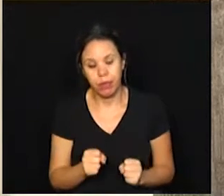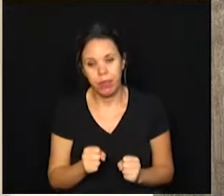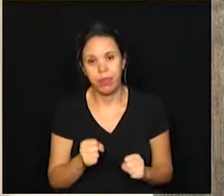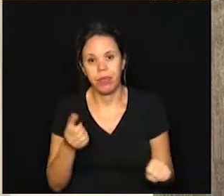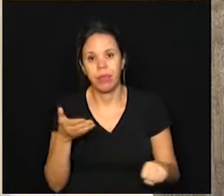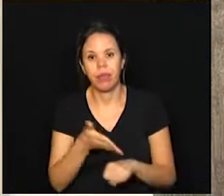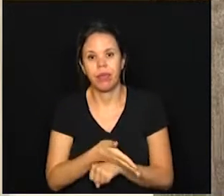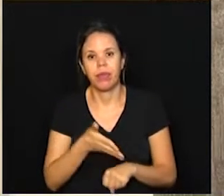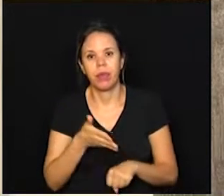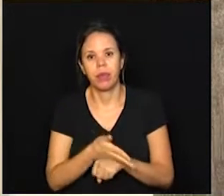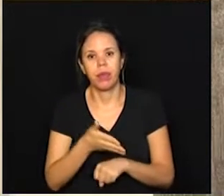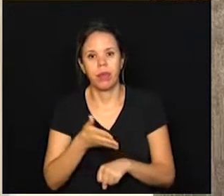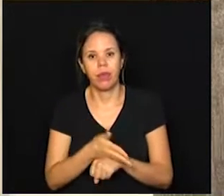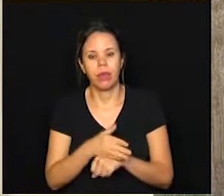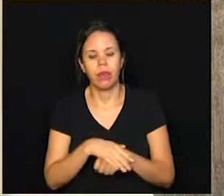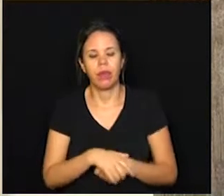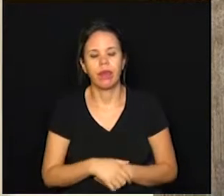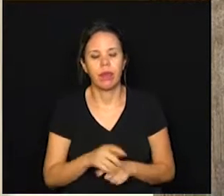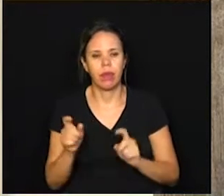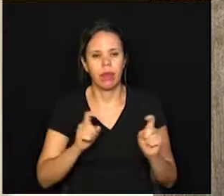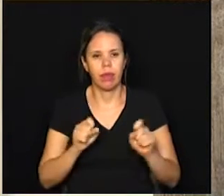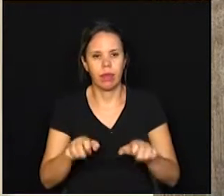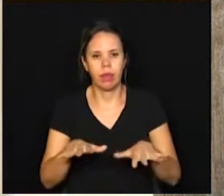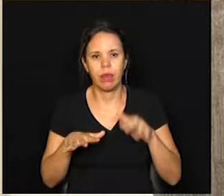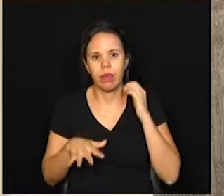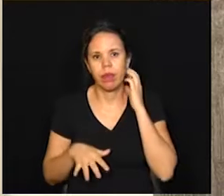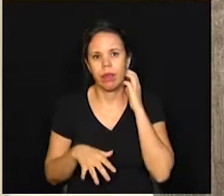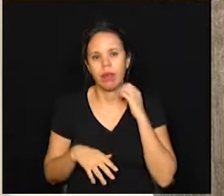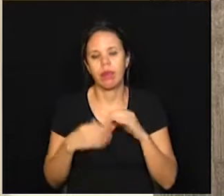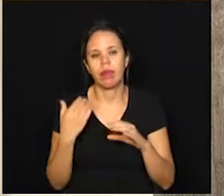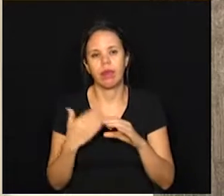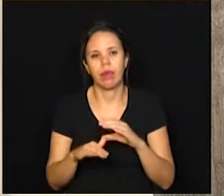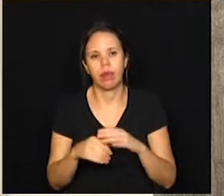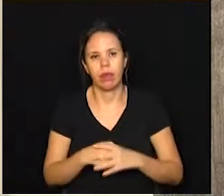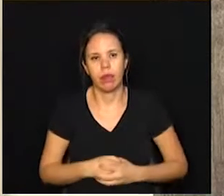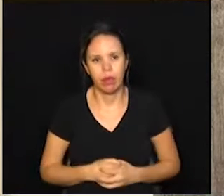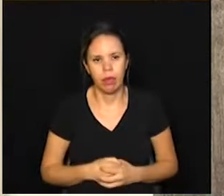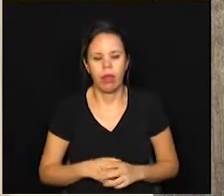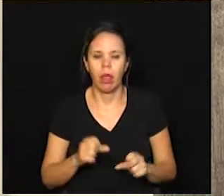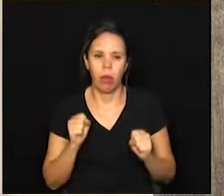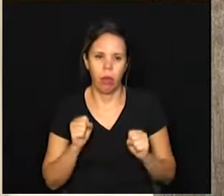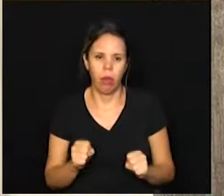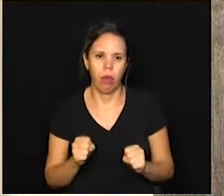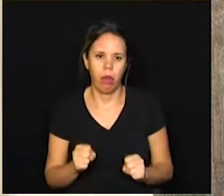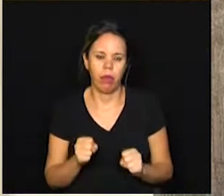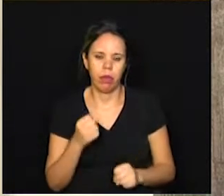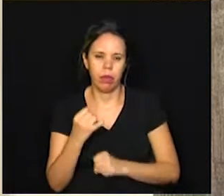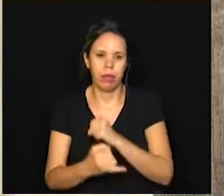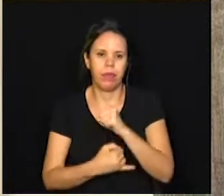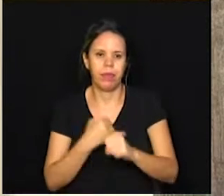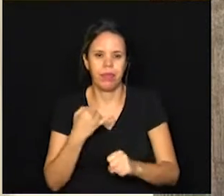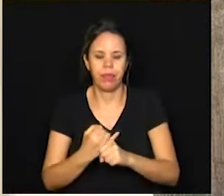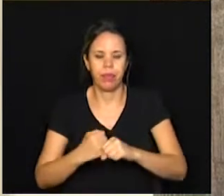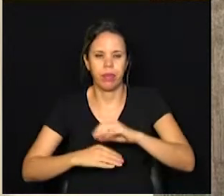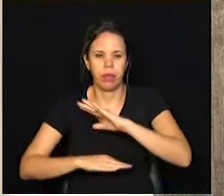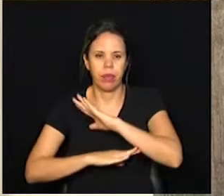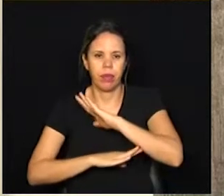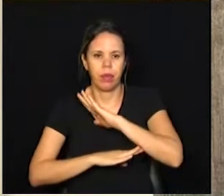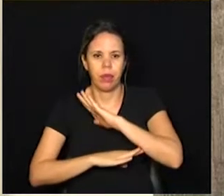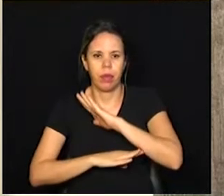participar desta audiência pública por meio de mensagens. Você pode acessar o site da Câmara Municipal,